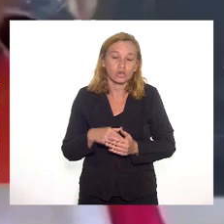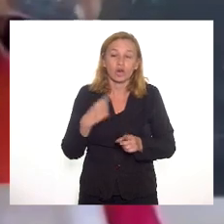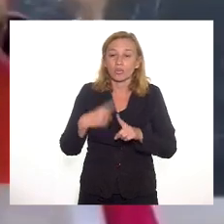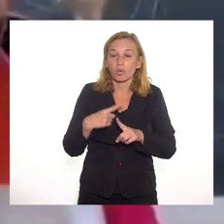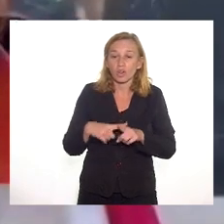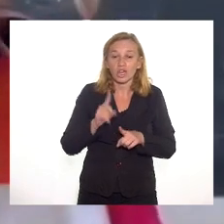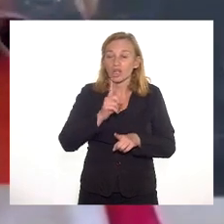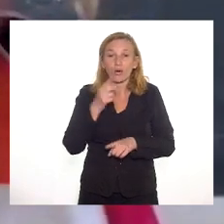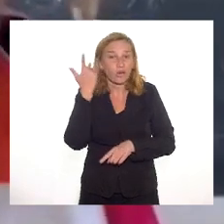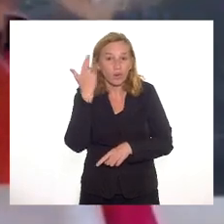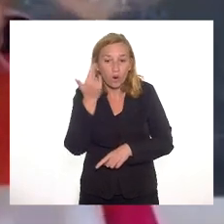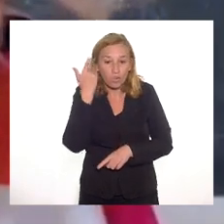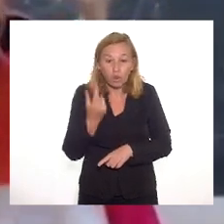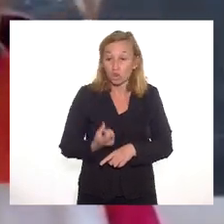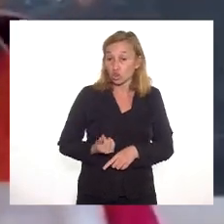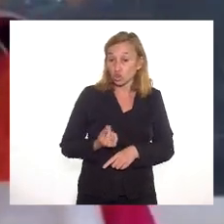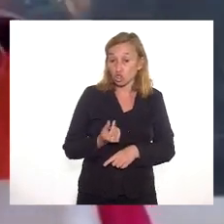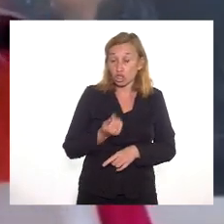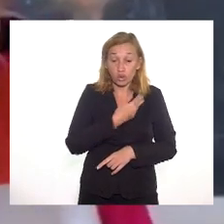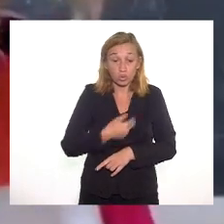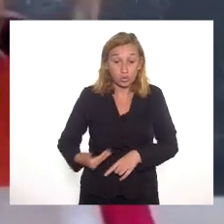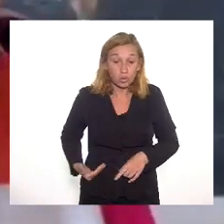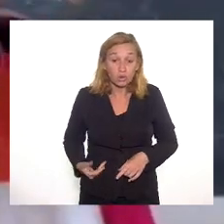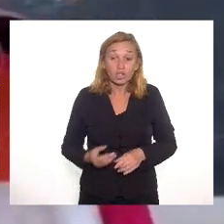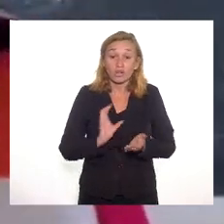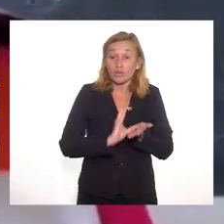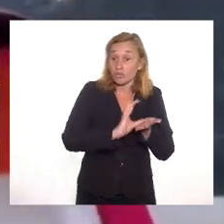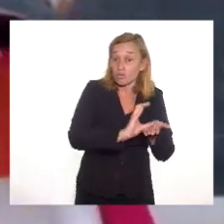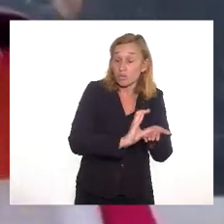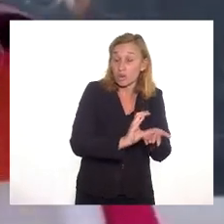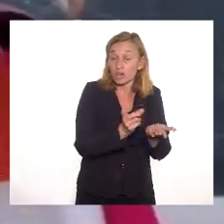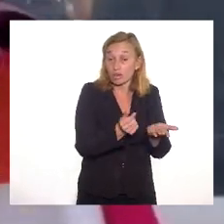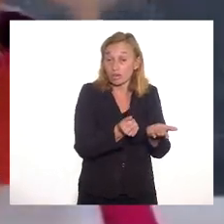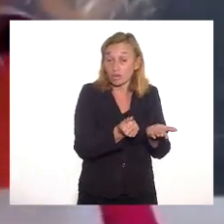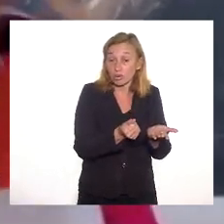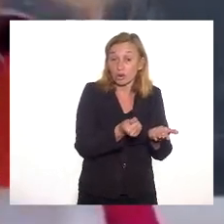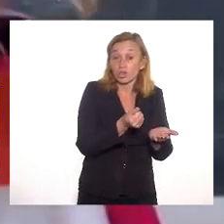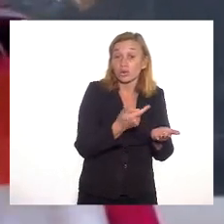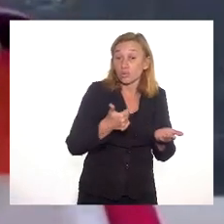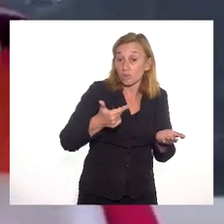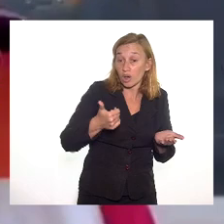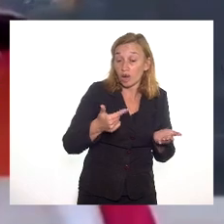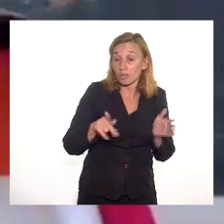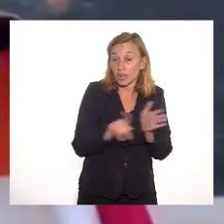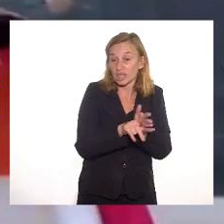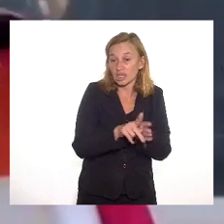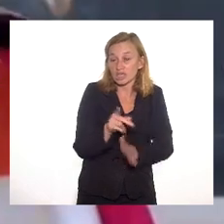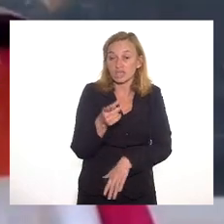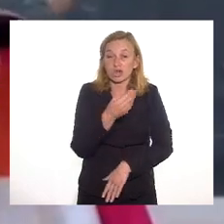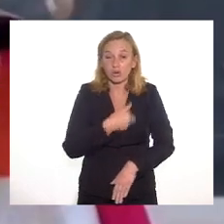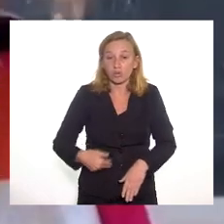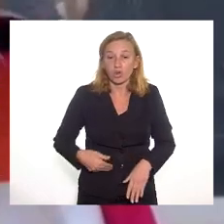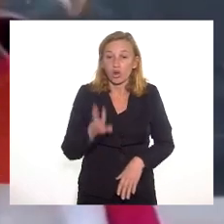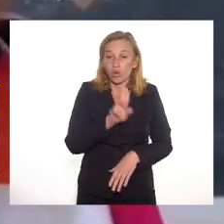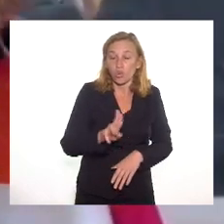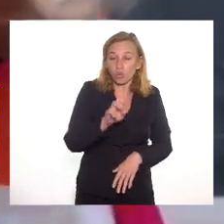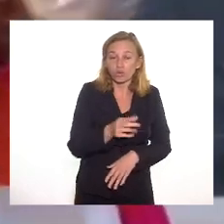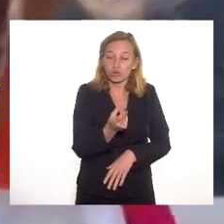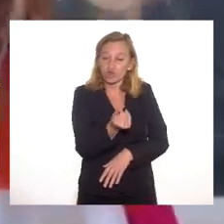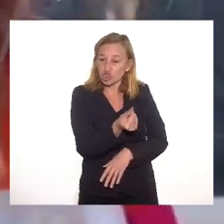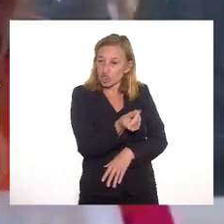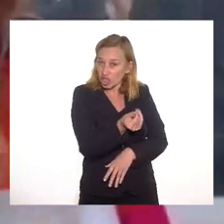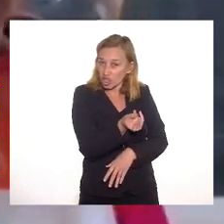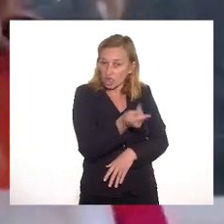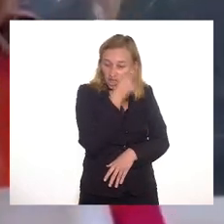não é normal que, com dinheiro público, com verba pública, com armamento público, o Estado utilize esse dinheiro que é